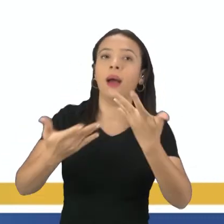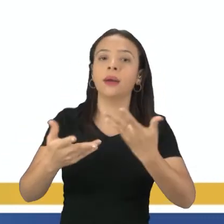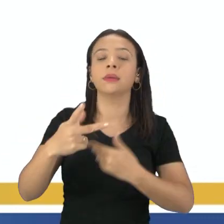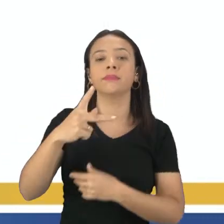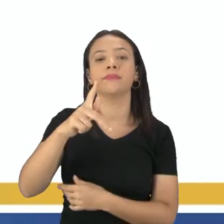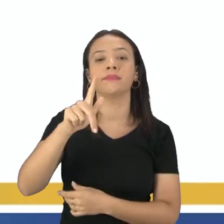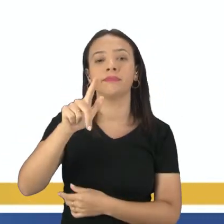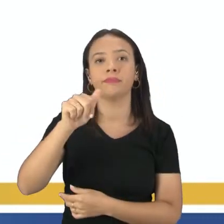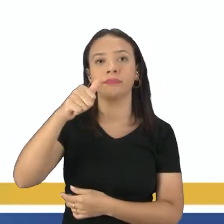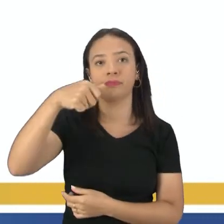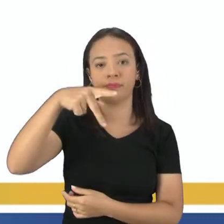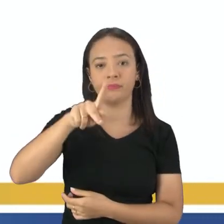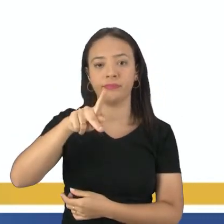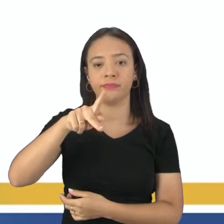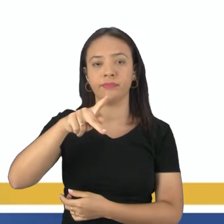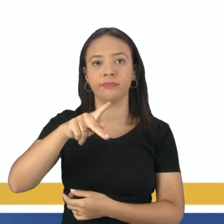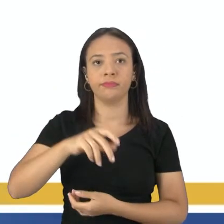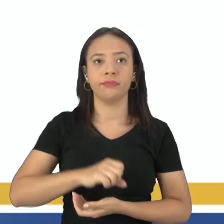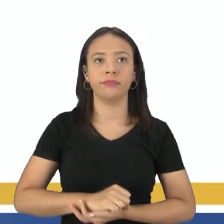jogar, ficou plays.